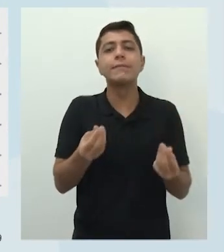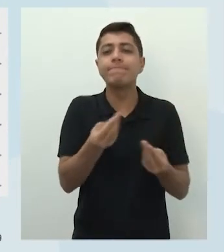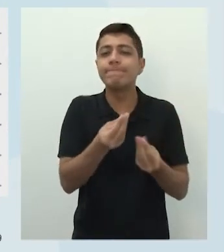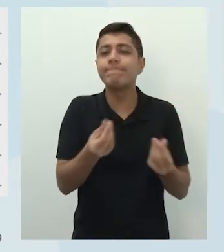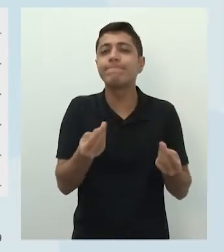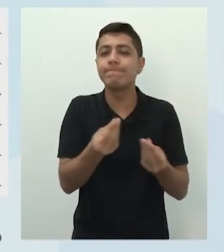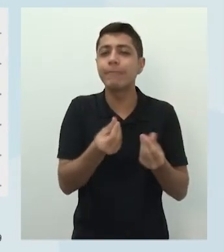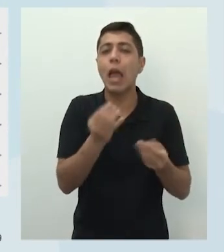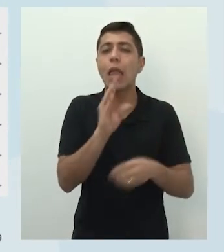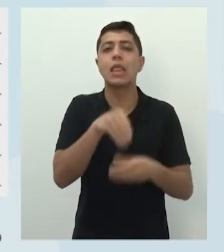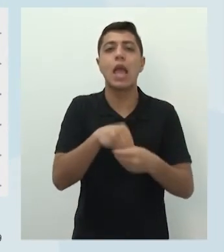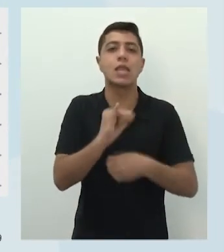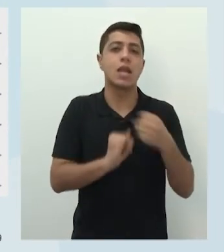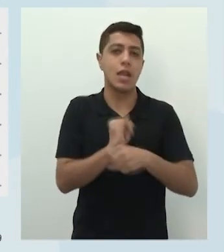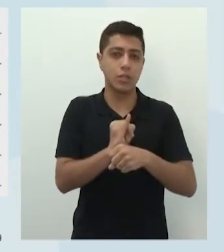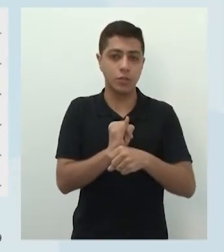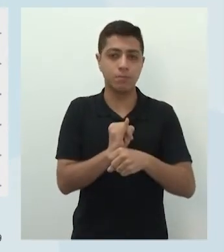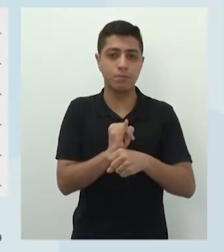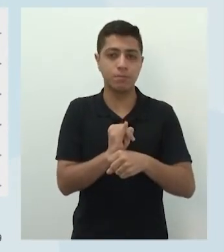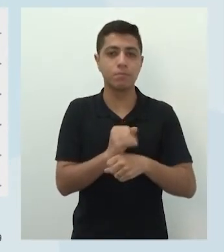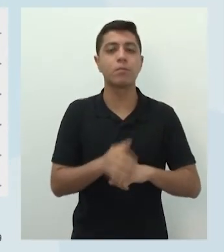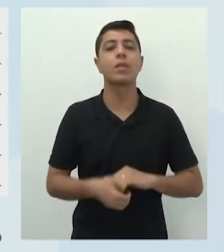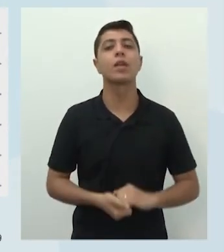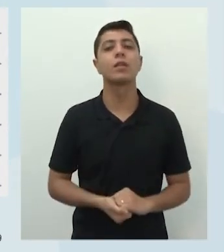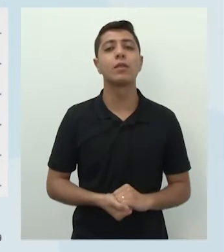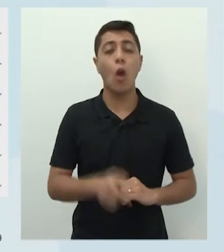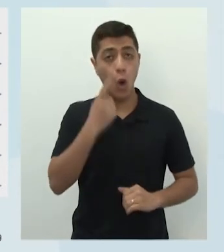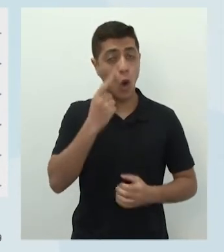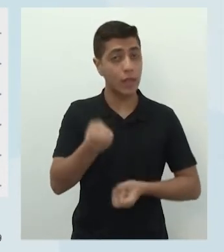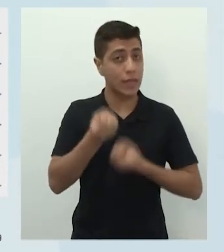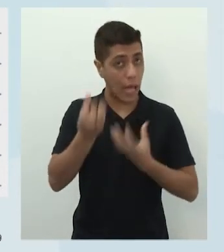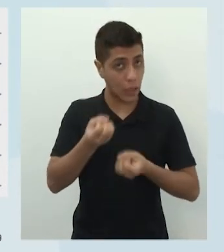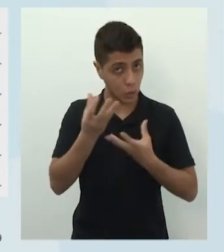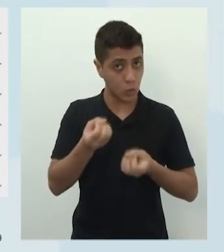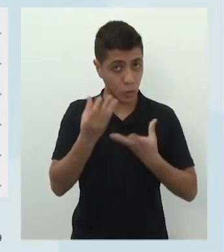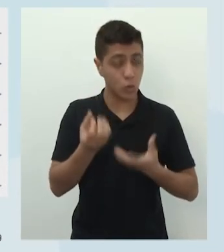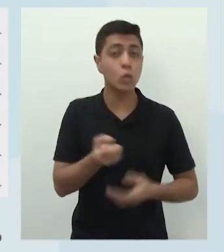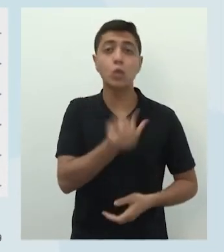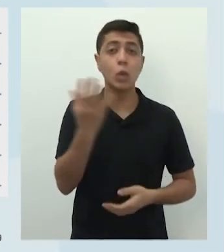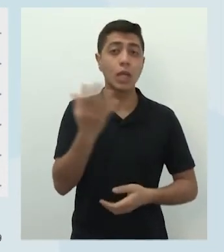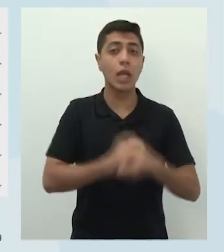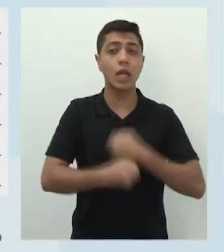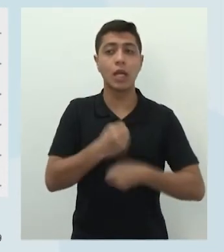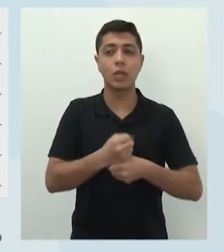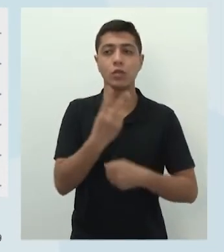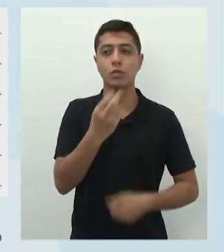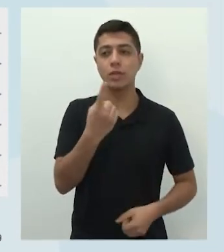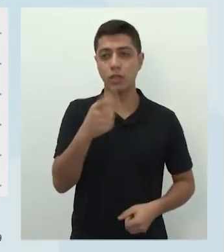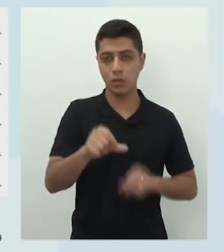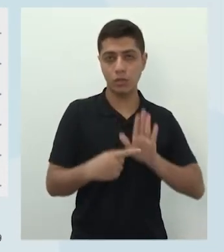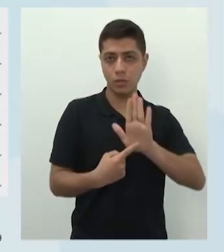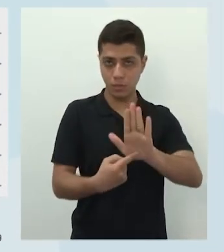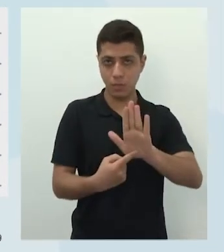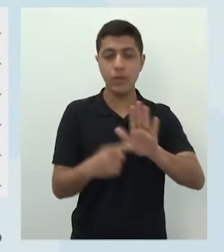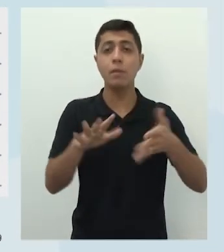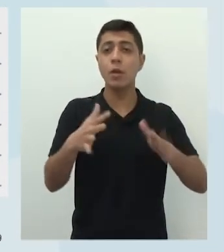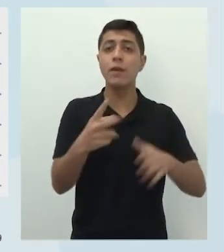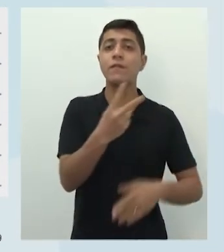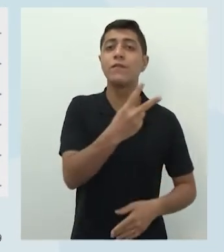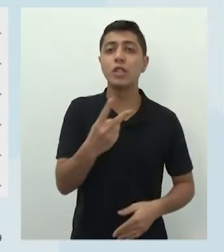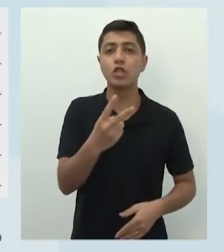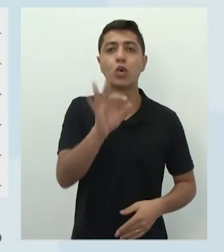as configurações de segurança e fazer o filtro daquilo que ele lê e fazer o filtro daquilo que lhe é apresentado. Passa o próximo